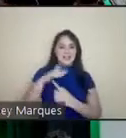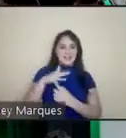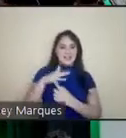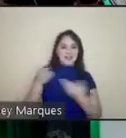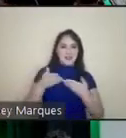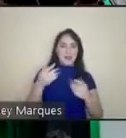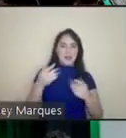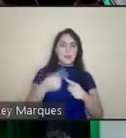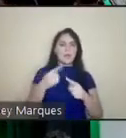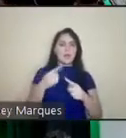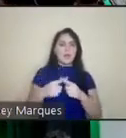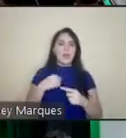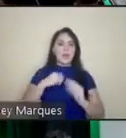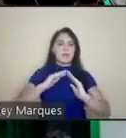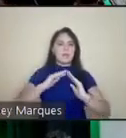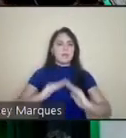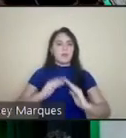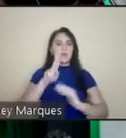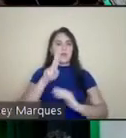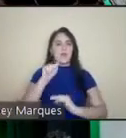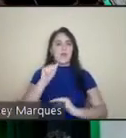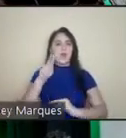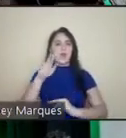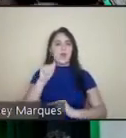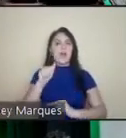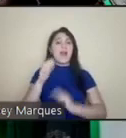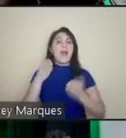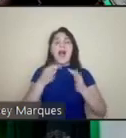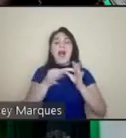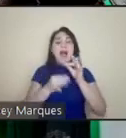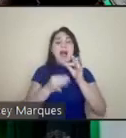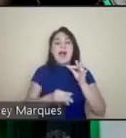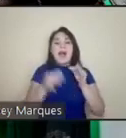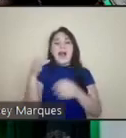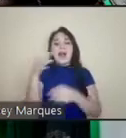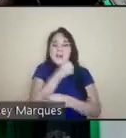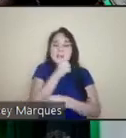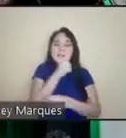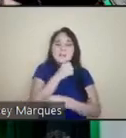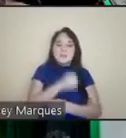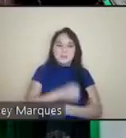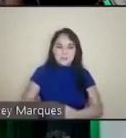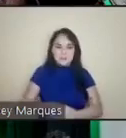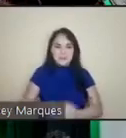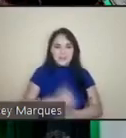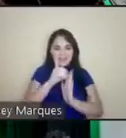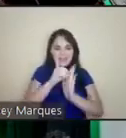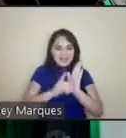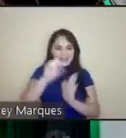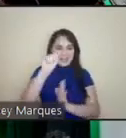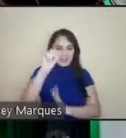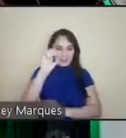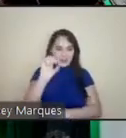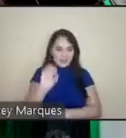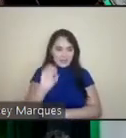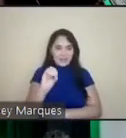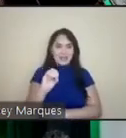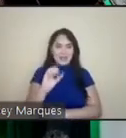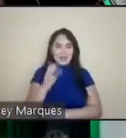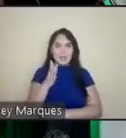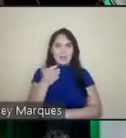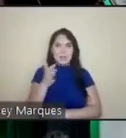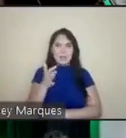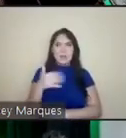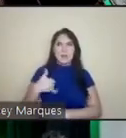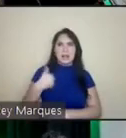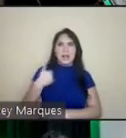Uauá, primeiro eu tenho que contar uma outra coisa rapidinha. Na década de 80, entre os 17 e os 20